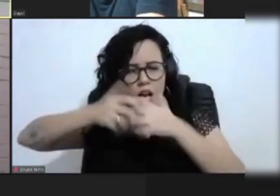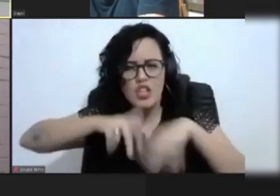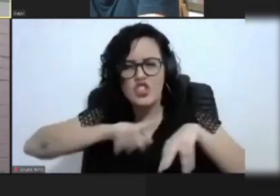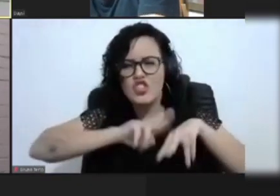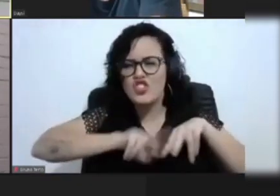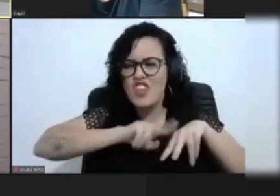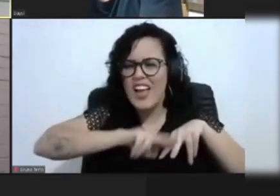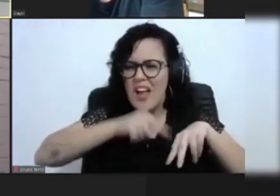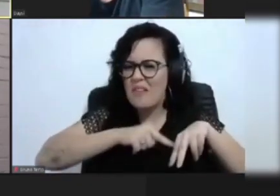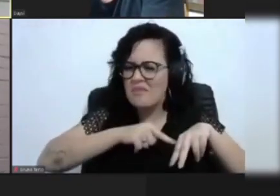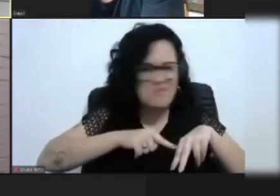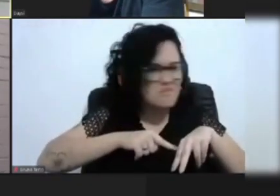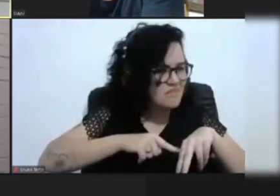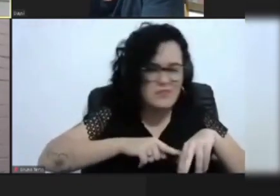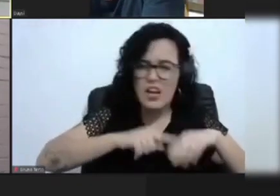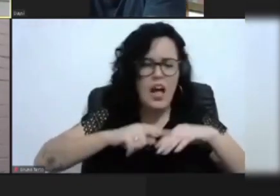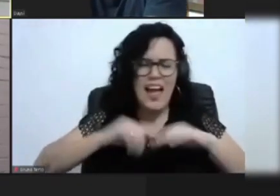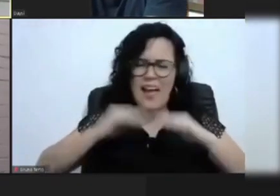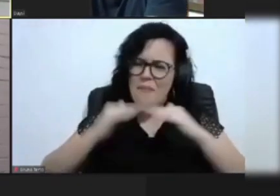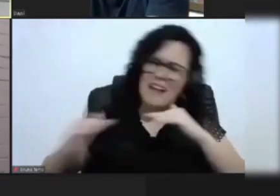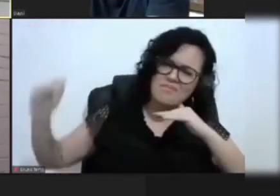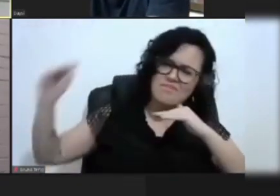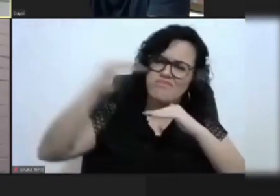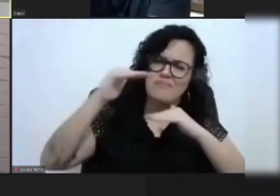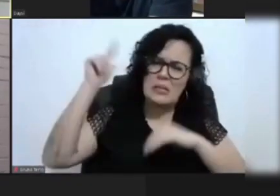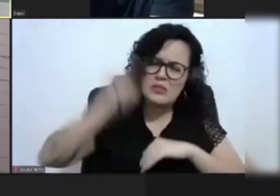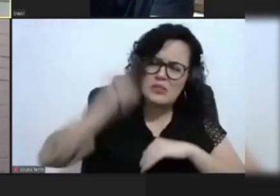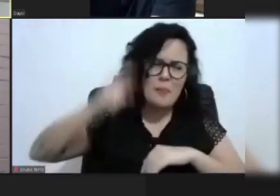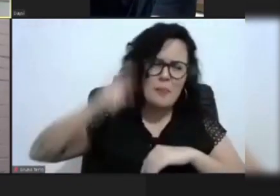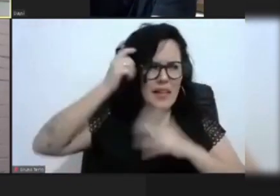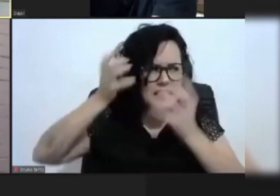do nosso lugar. E aí eu queria que vocês